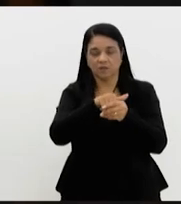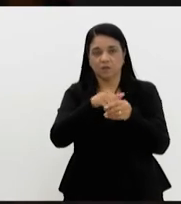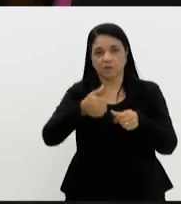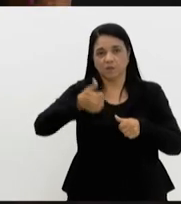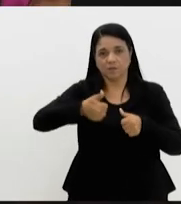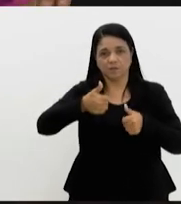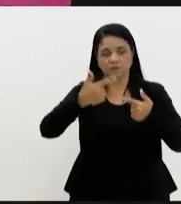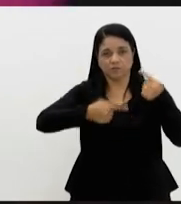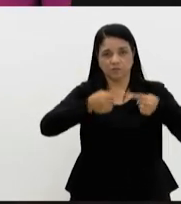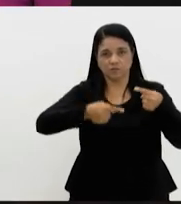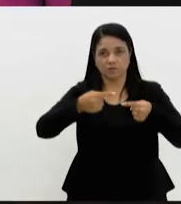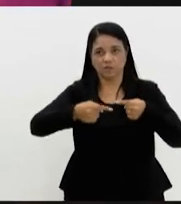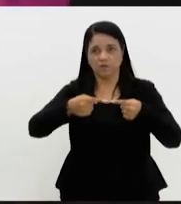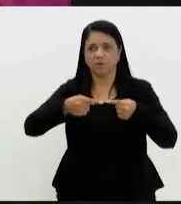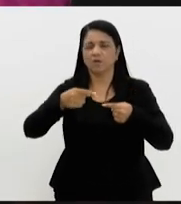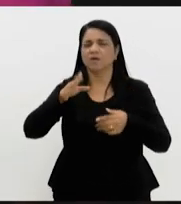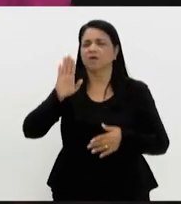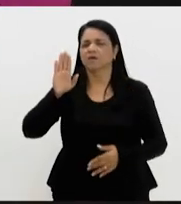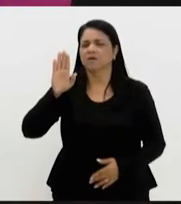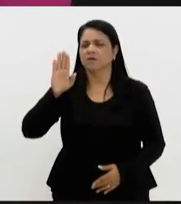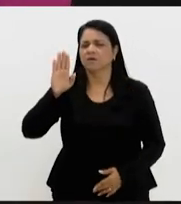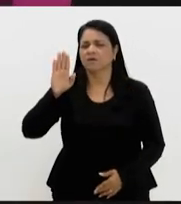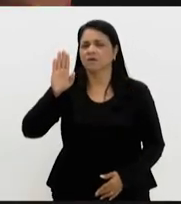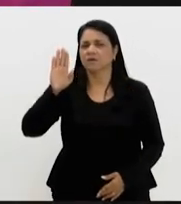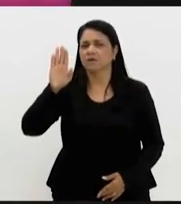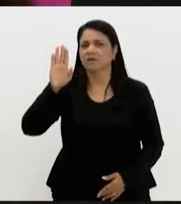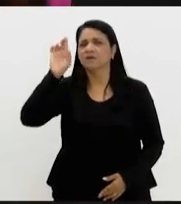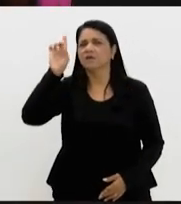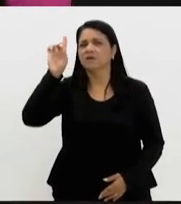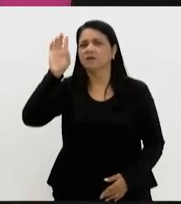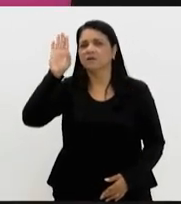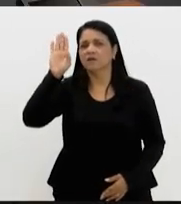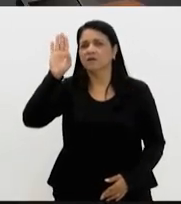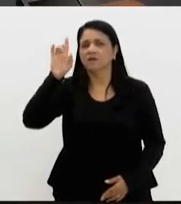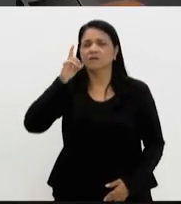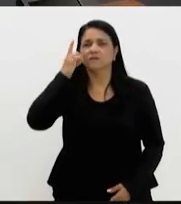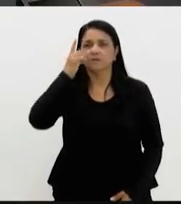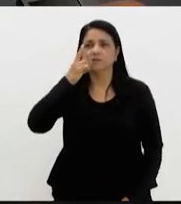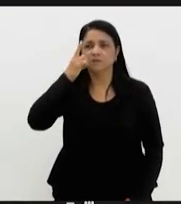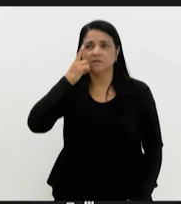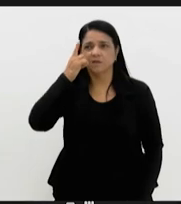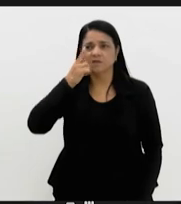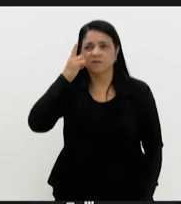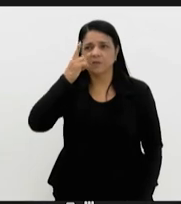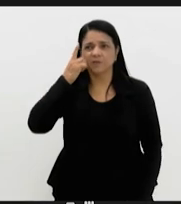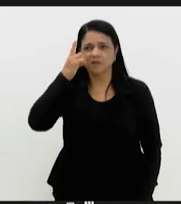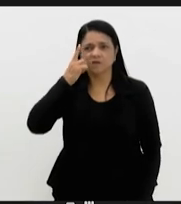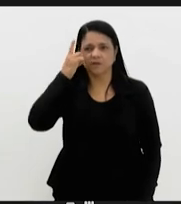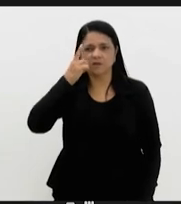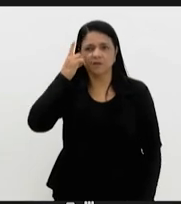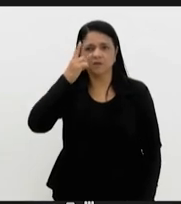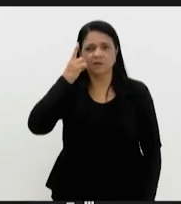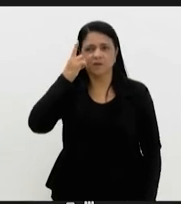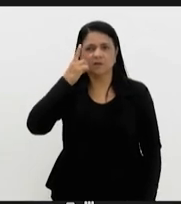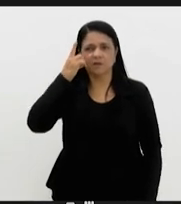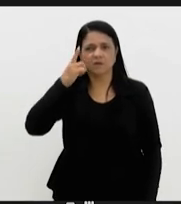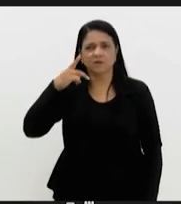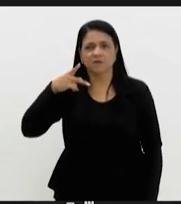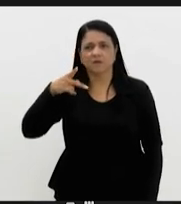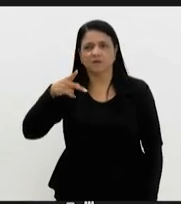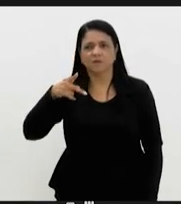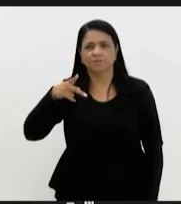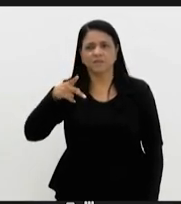discussão, deputada... Presidente. Pois não, deputada Franciane. Oi, Franciane. Eu queria pedir a coautoria do projeto